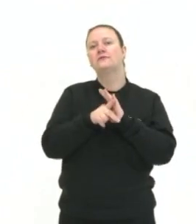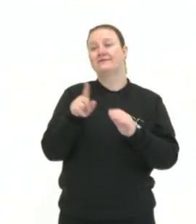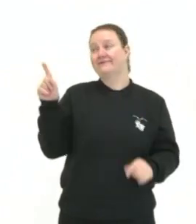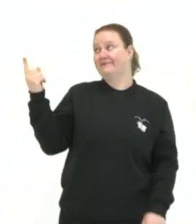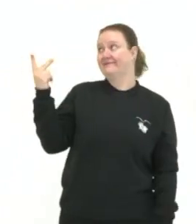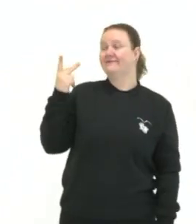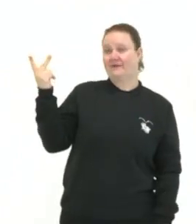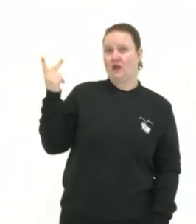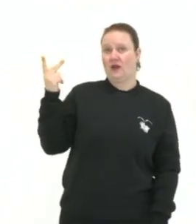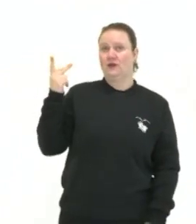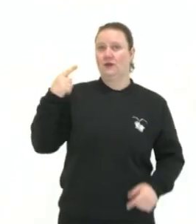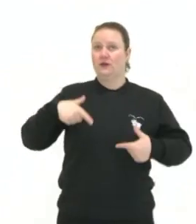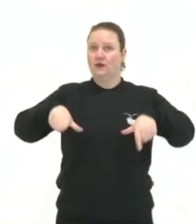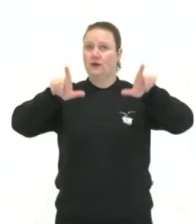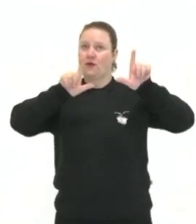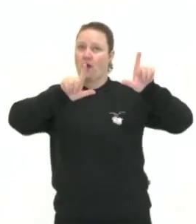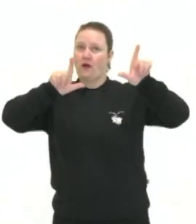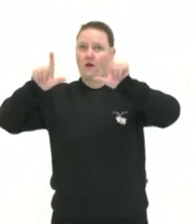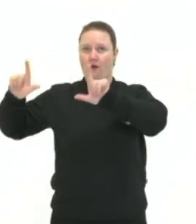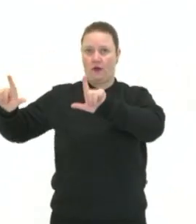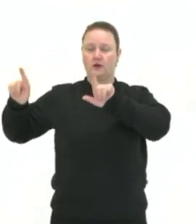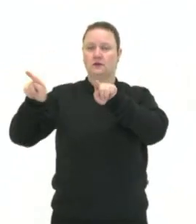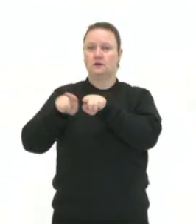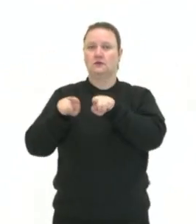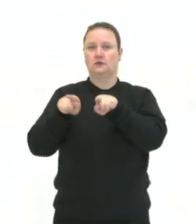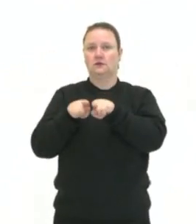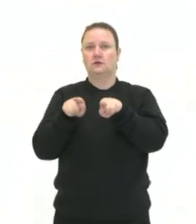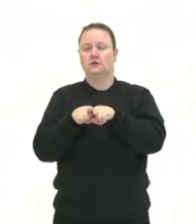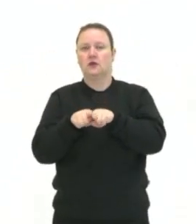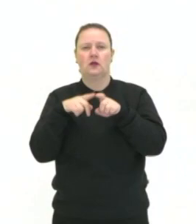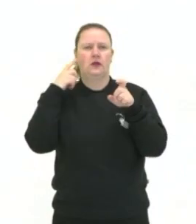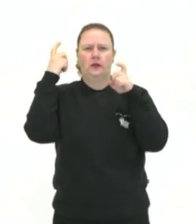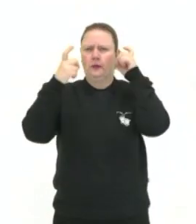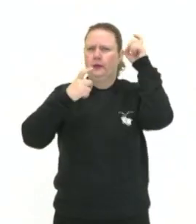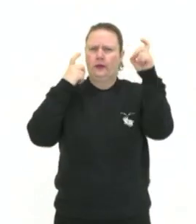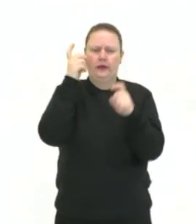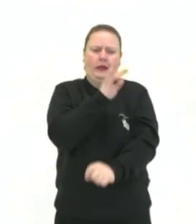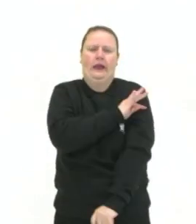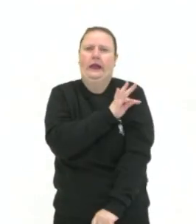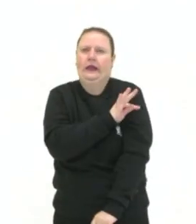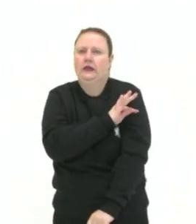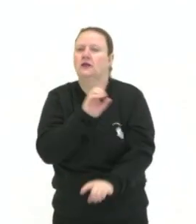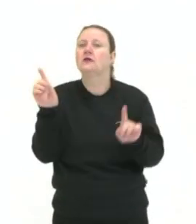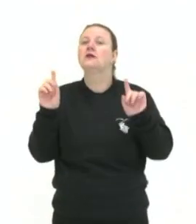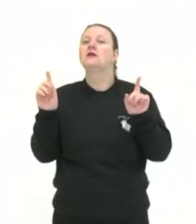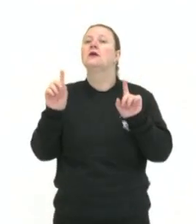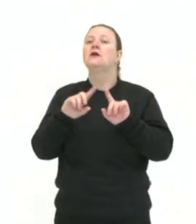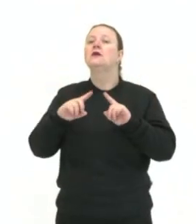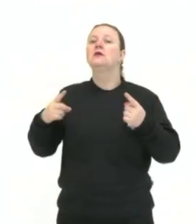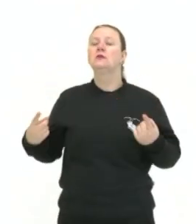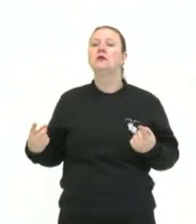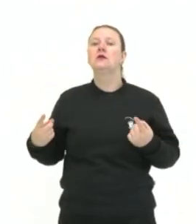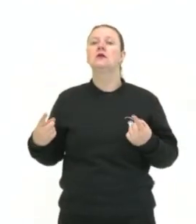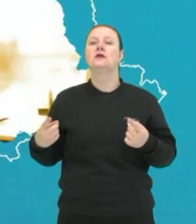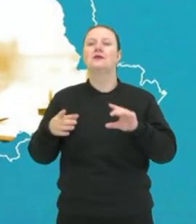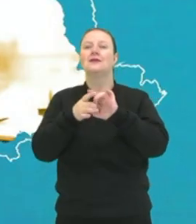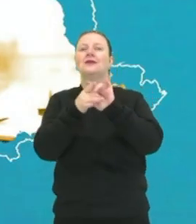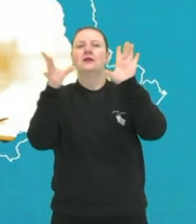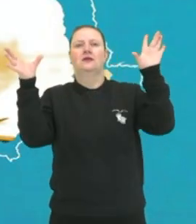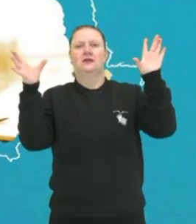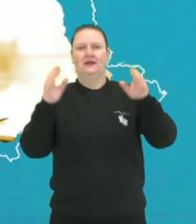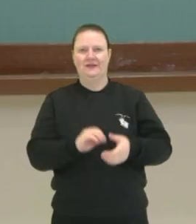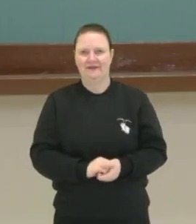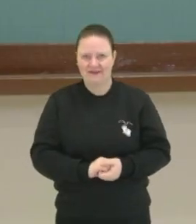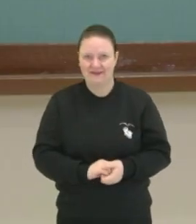dele, Vestido de Noiva e Longa Vida. Ele não estava tão preocupado com a parte técnica, mas estava preocupado com o quê? Com a parte da liberdade.